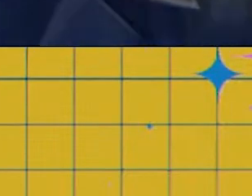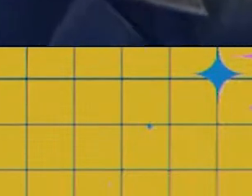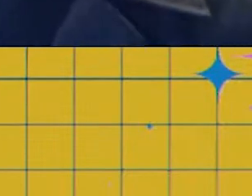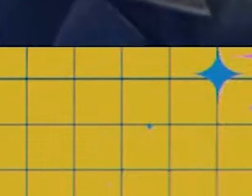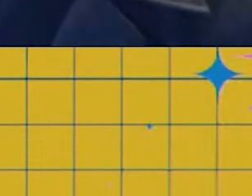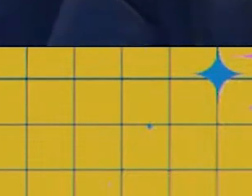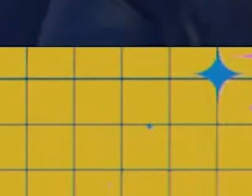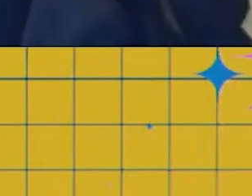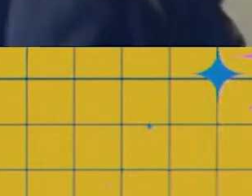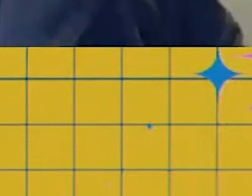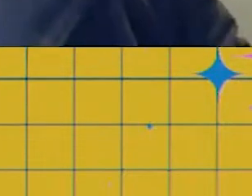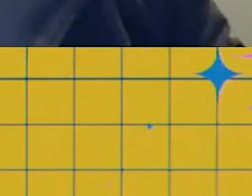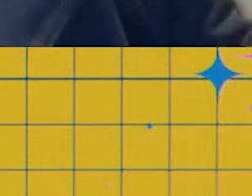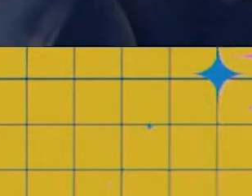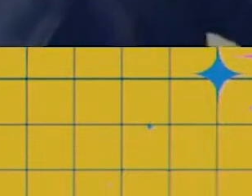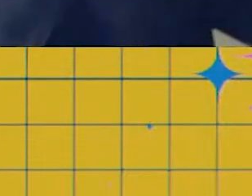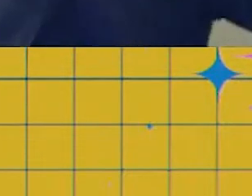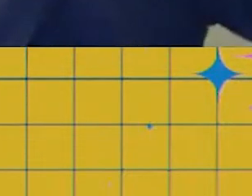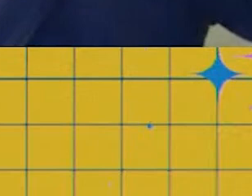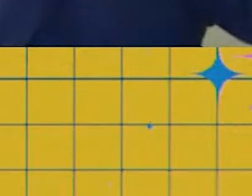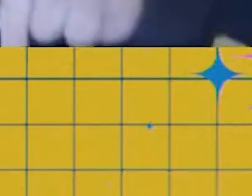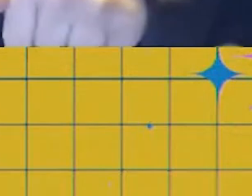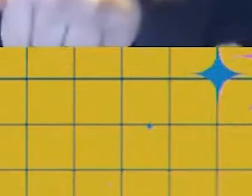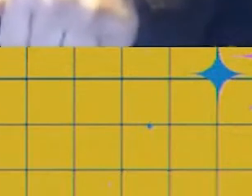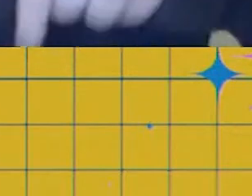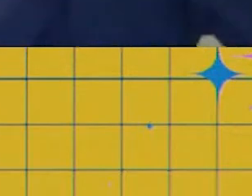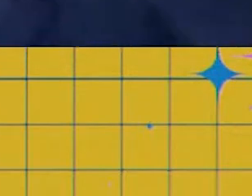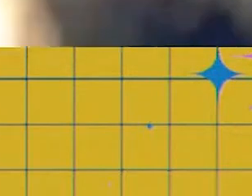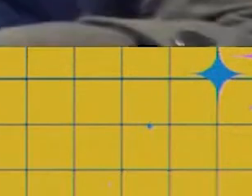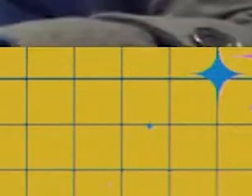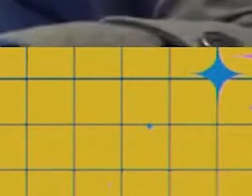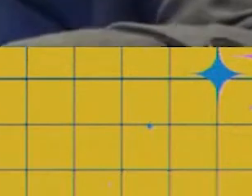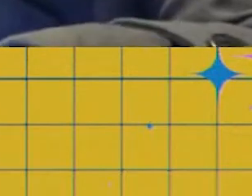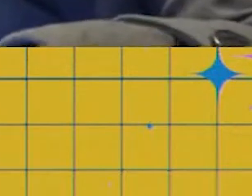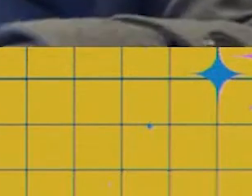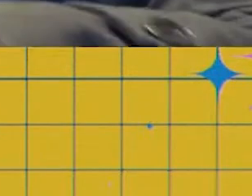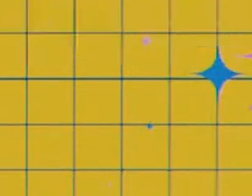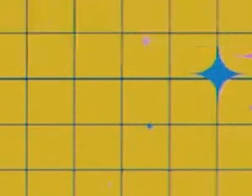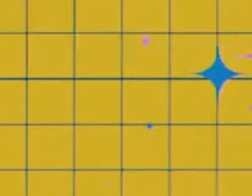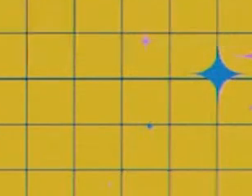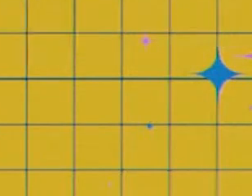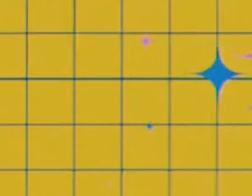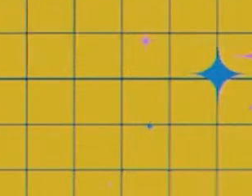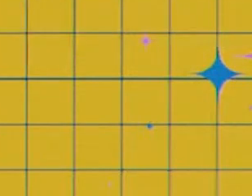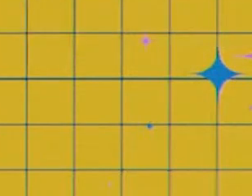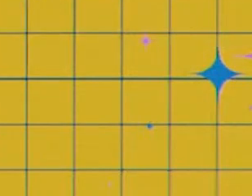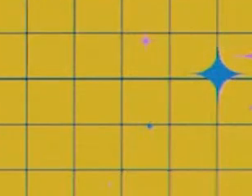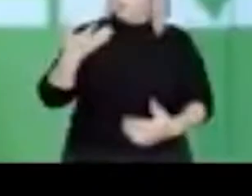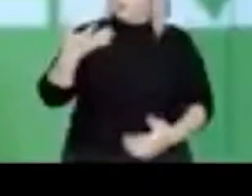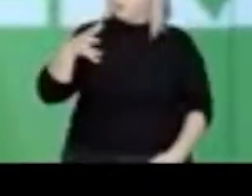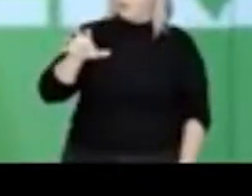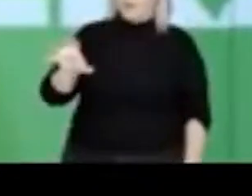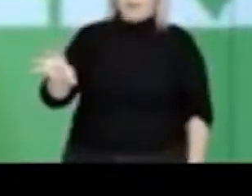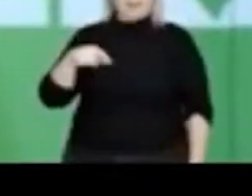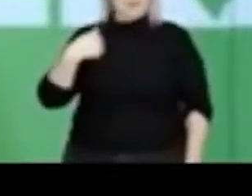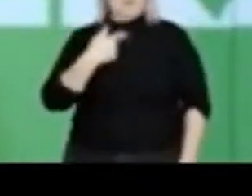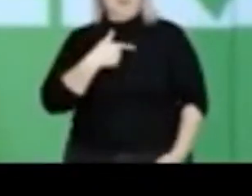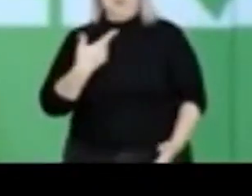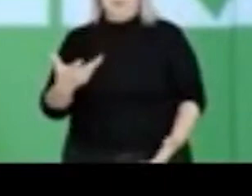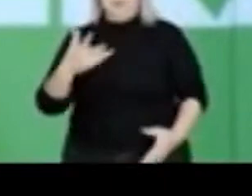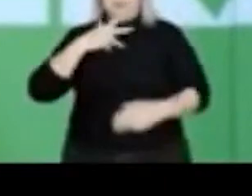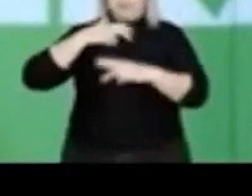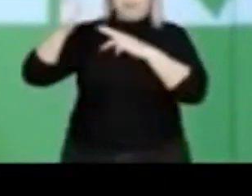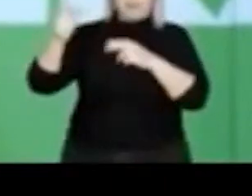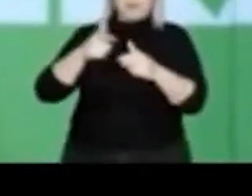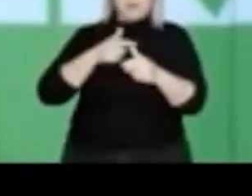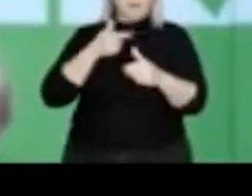então eu que tenho 45 posso sonhar em ganhar no primeiro. Vamos ouvir. A gente não tem que ter vergonha